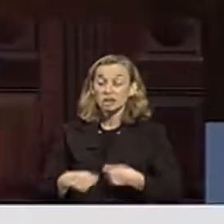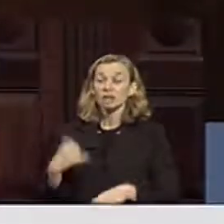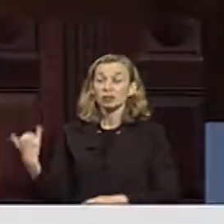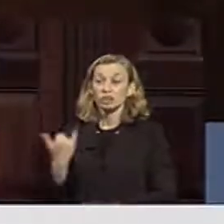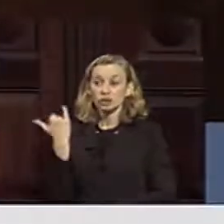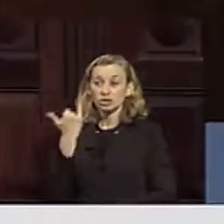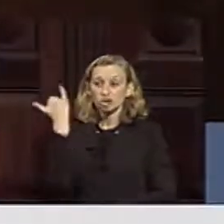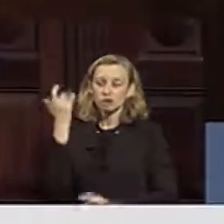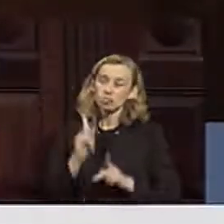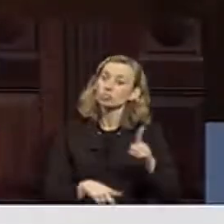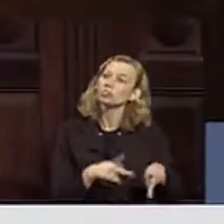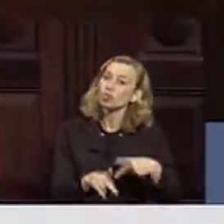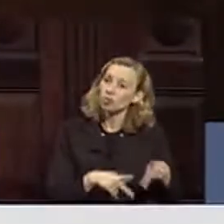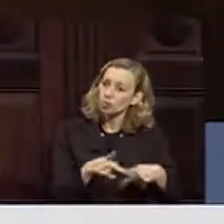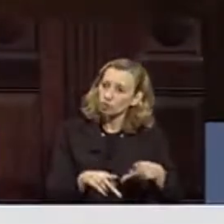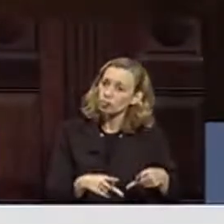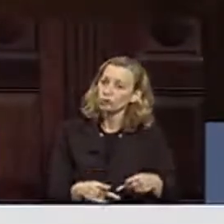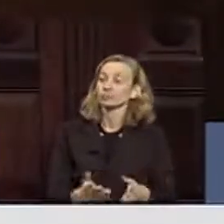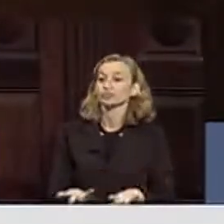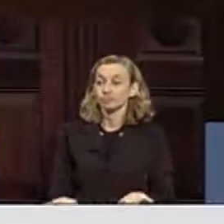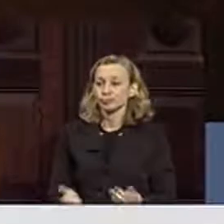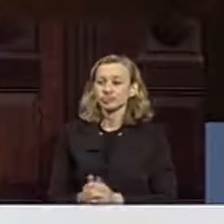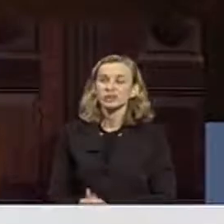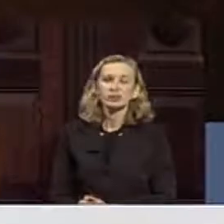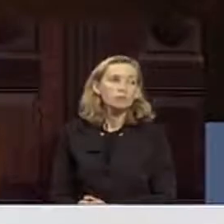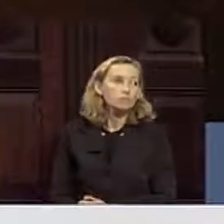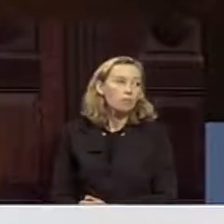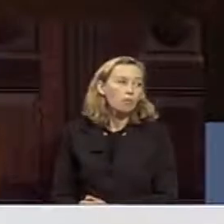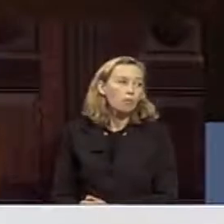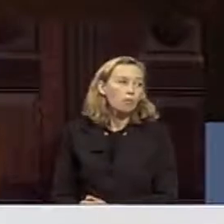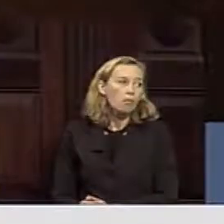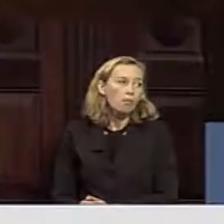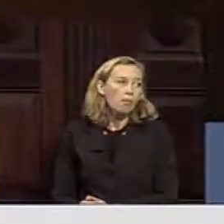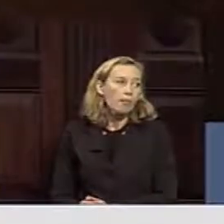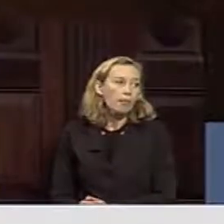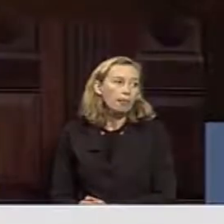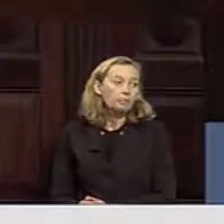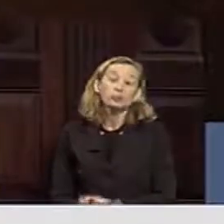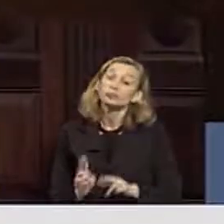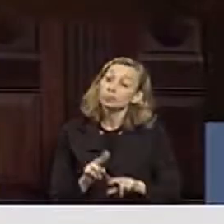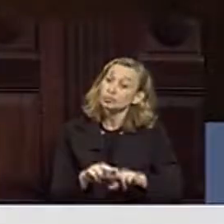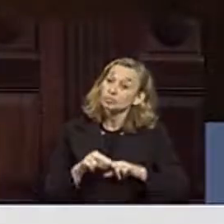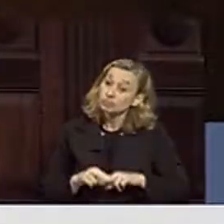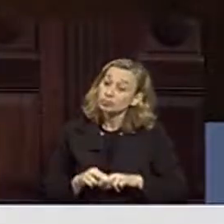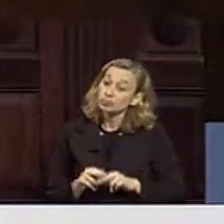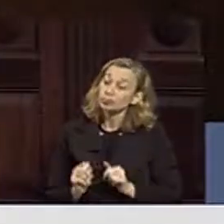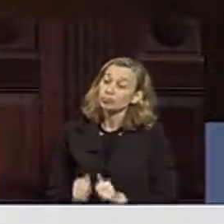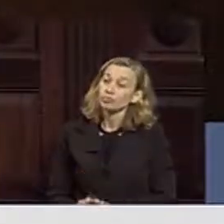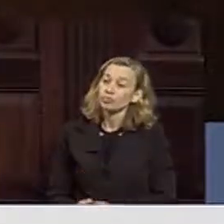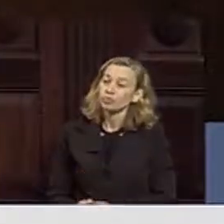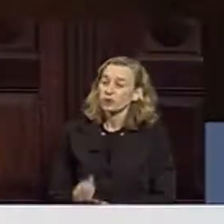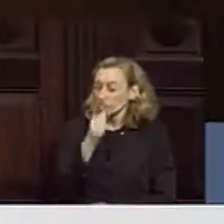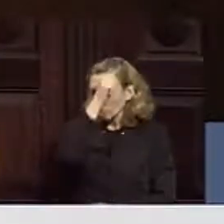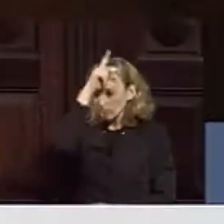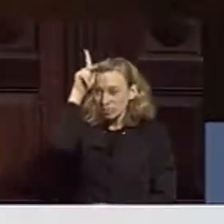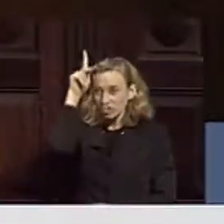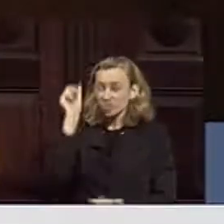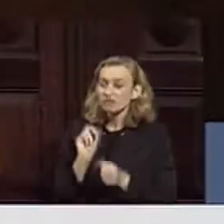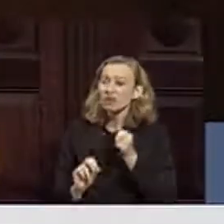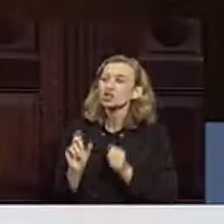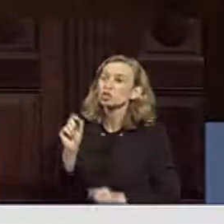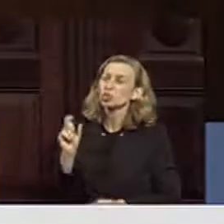ampliação da rede de atenção psicossocial. Com essa posição do prefeito, o que ele faz